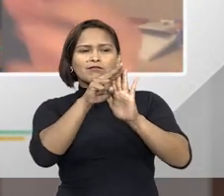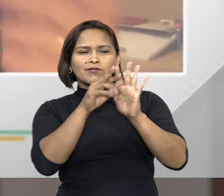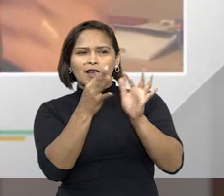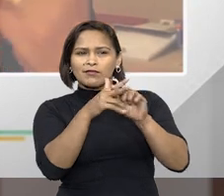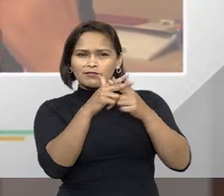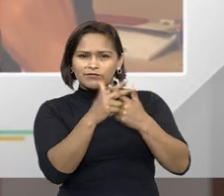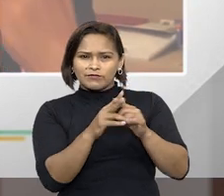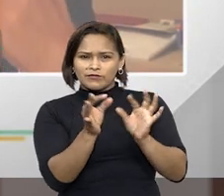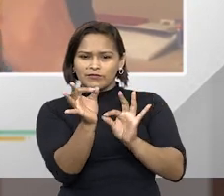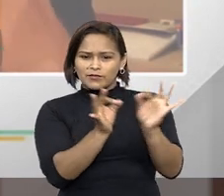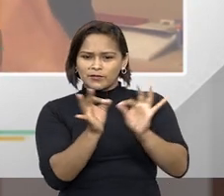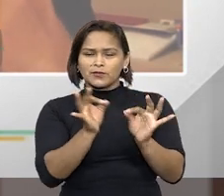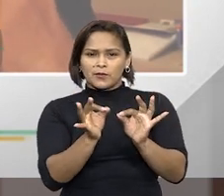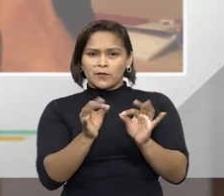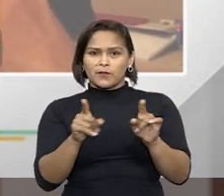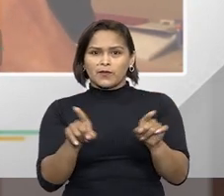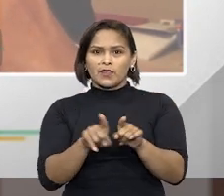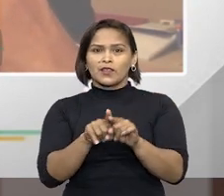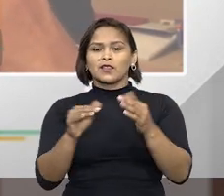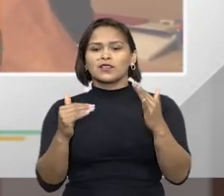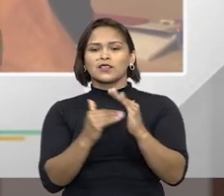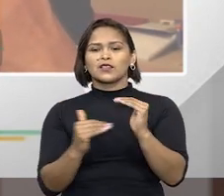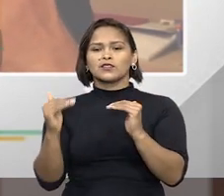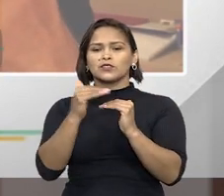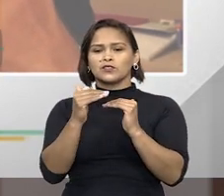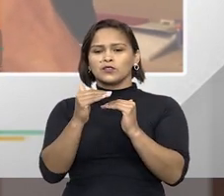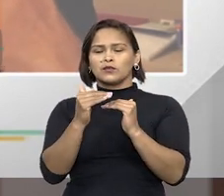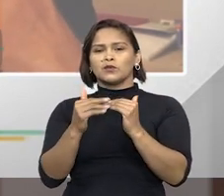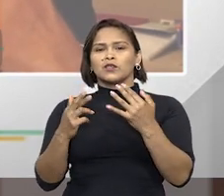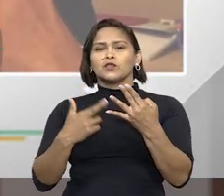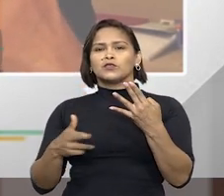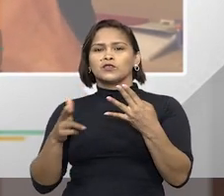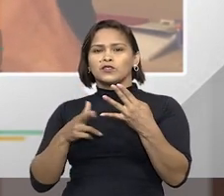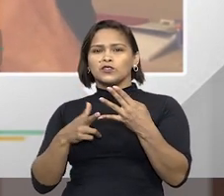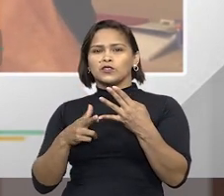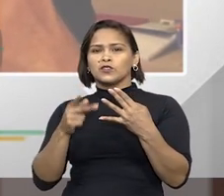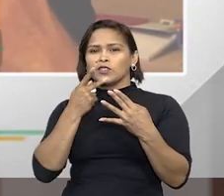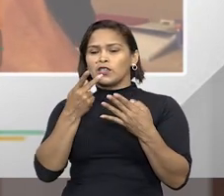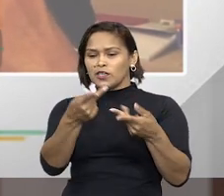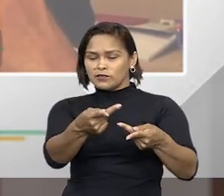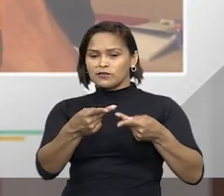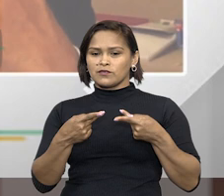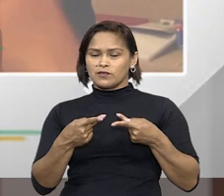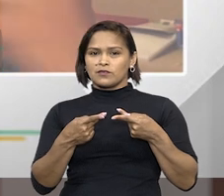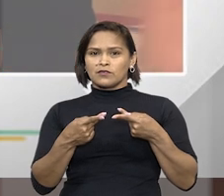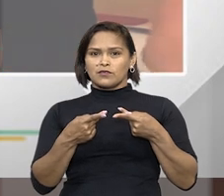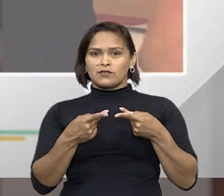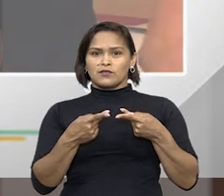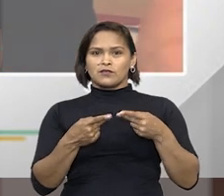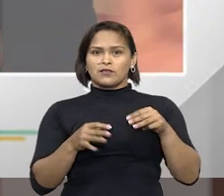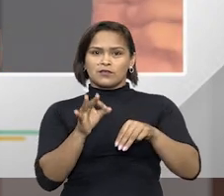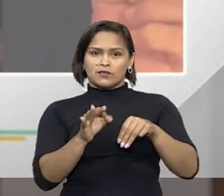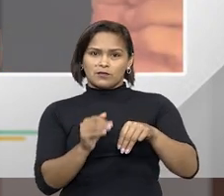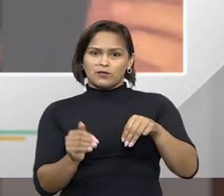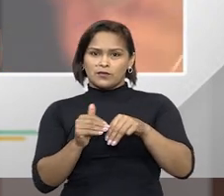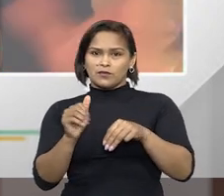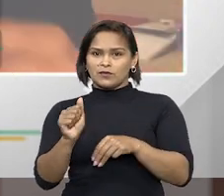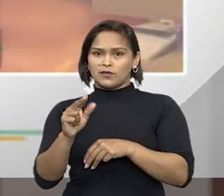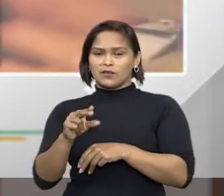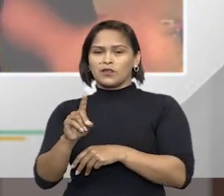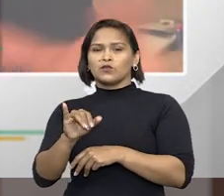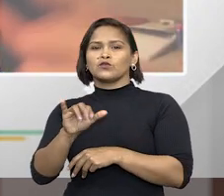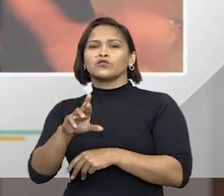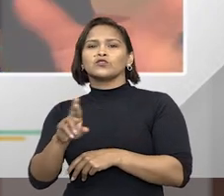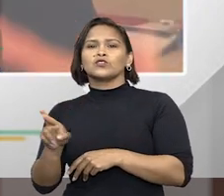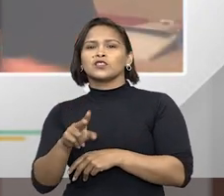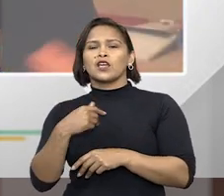assim que eu assumi o Tribunal Federal de Recursos, eu recebi a visita do ministro Aldir Passarinho, que eu conheci quando eu advogava no